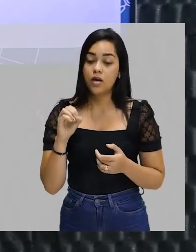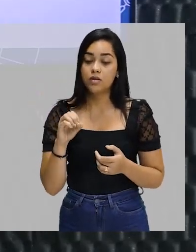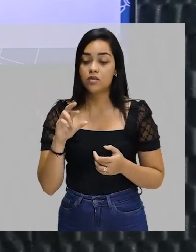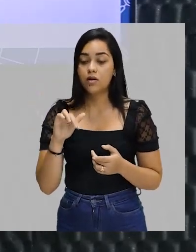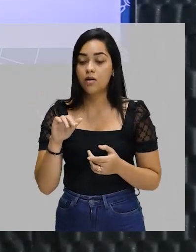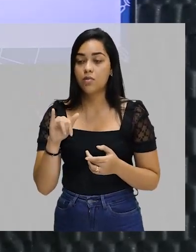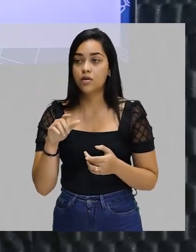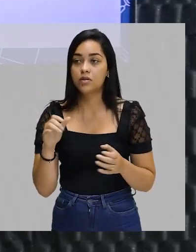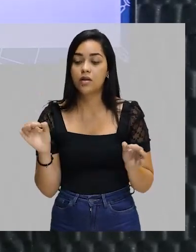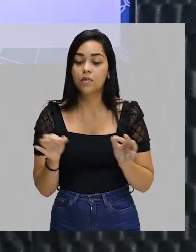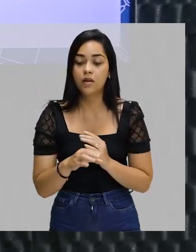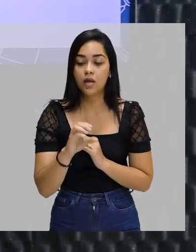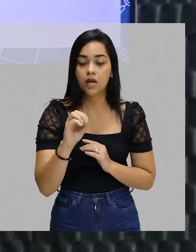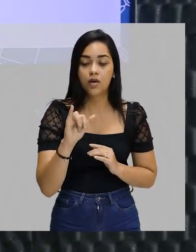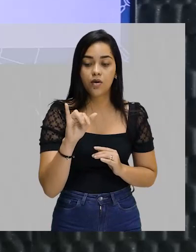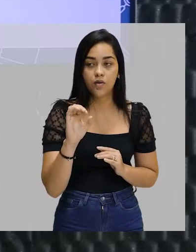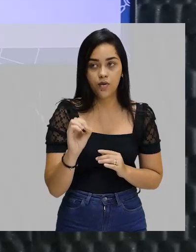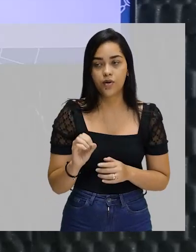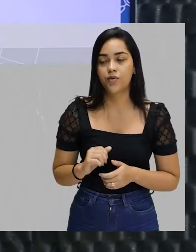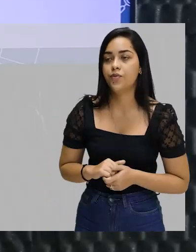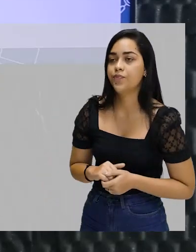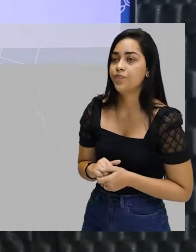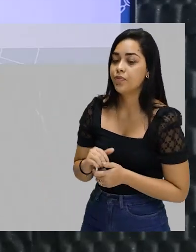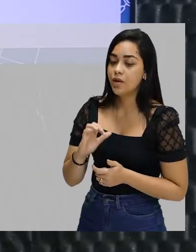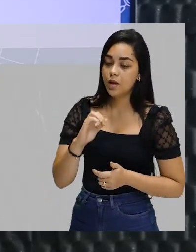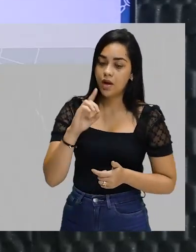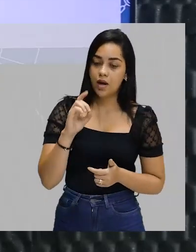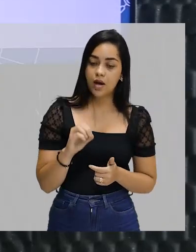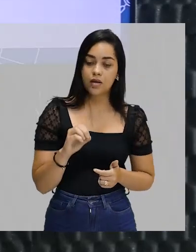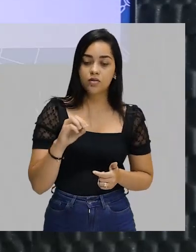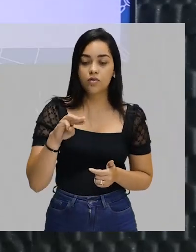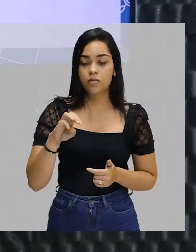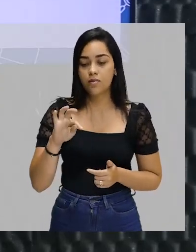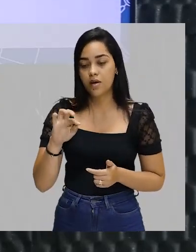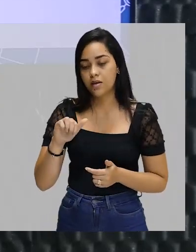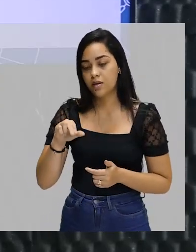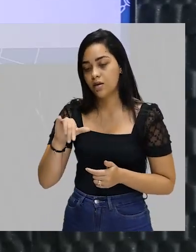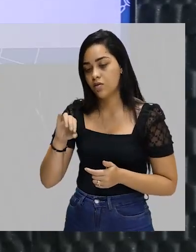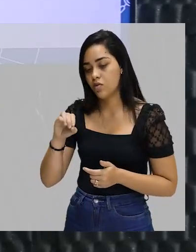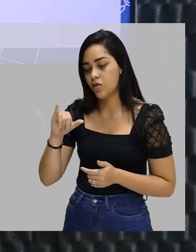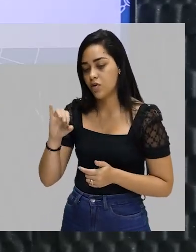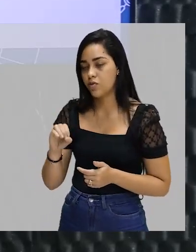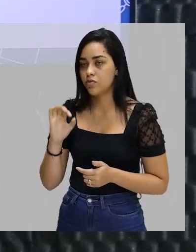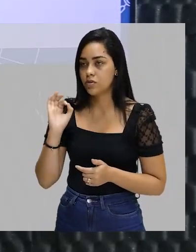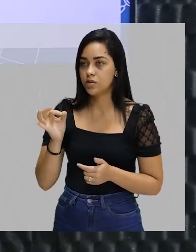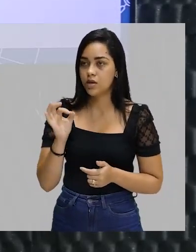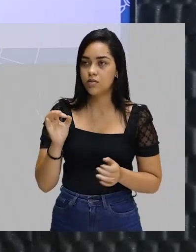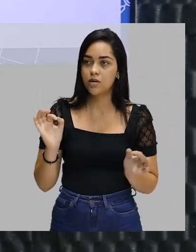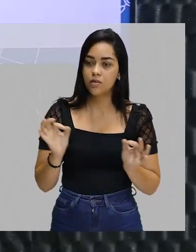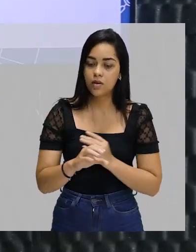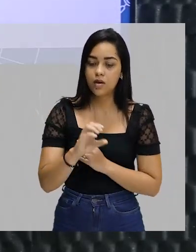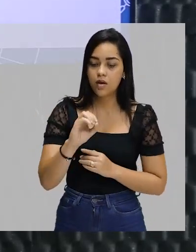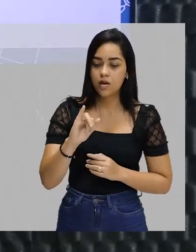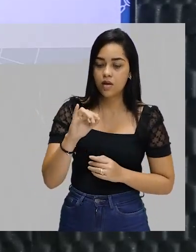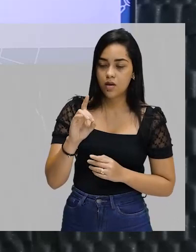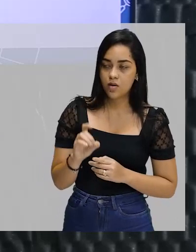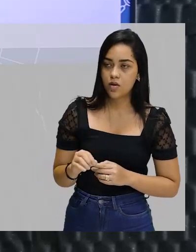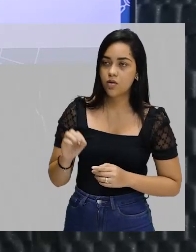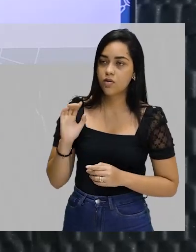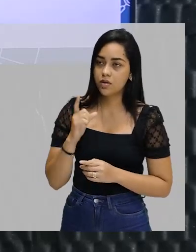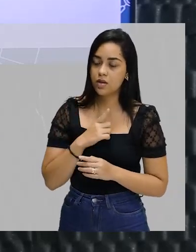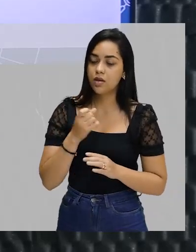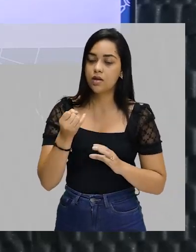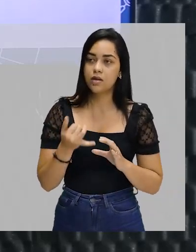carboxílico termina em oico. Ácido metanóico. Tudo bem? Então, terminou em oico,